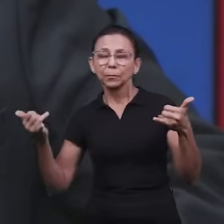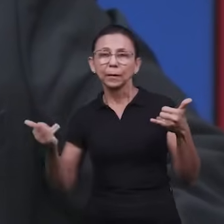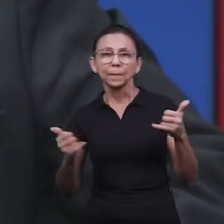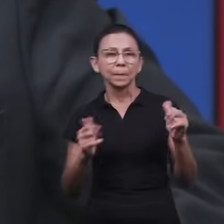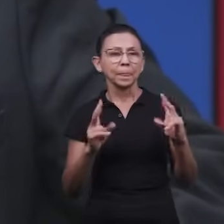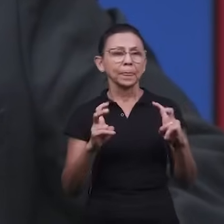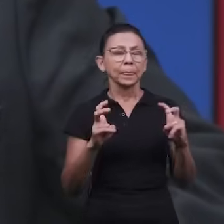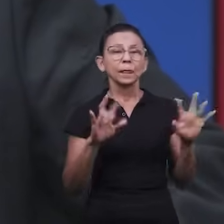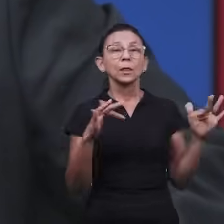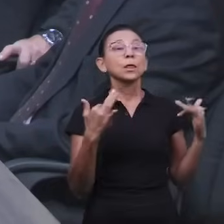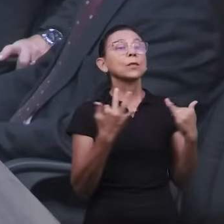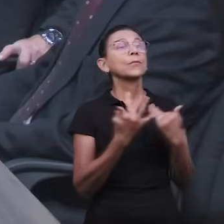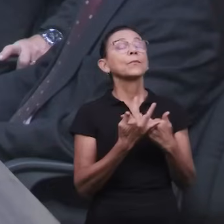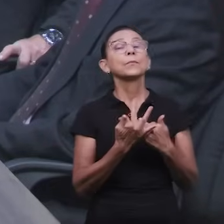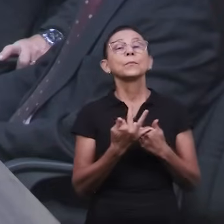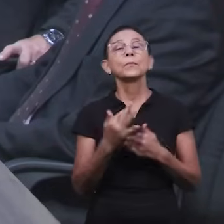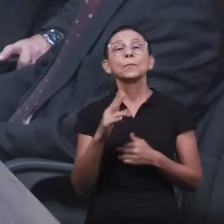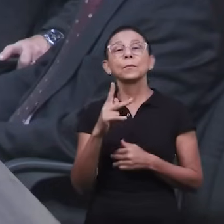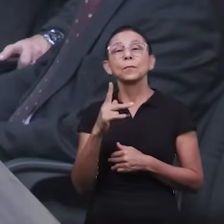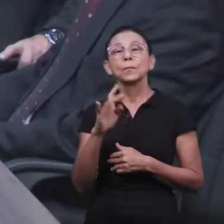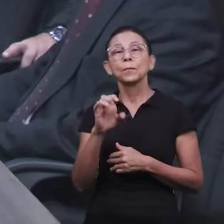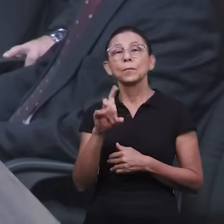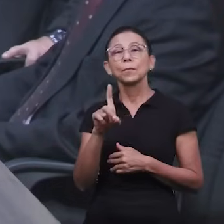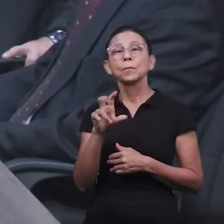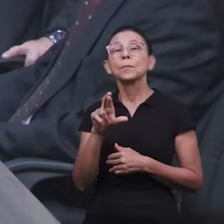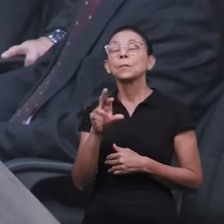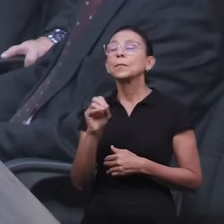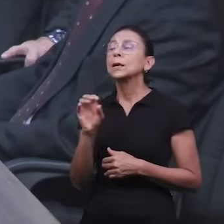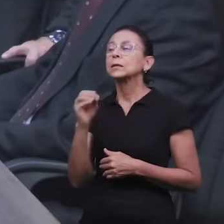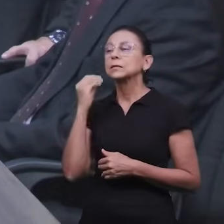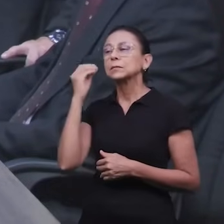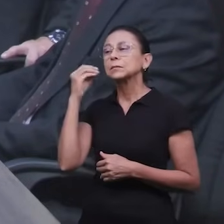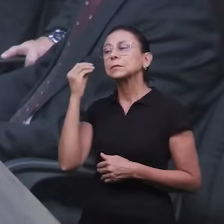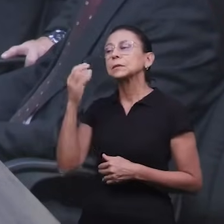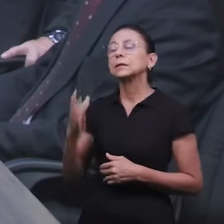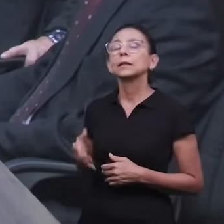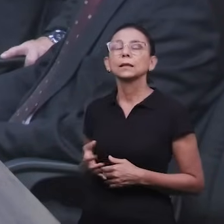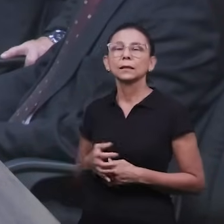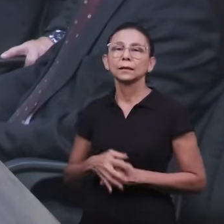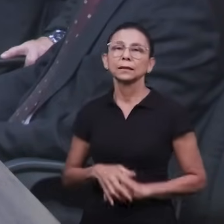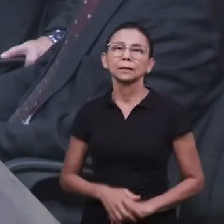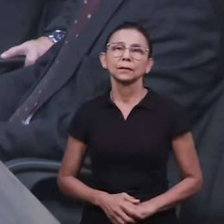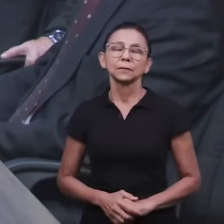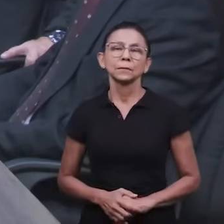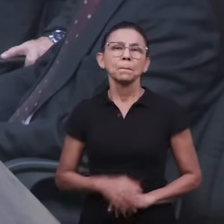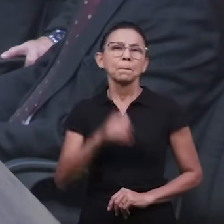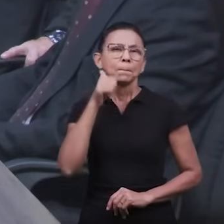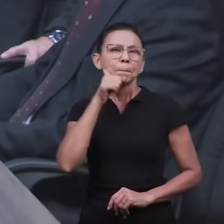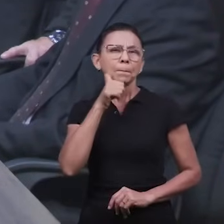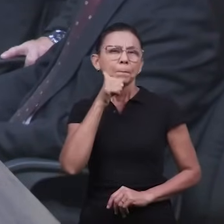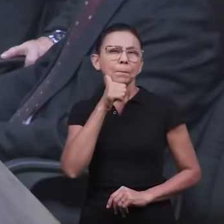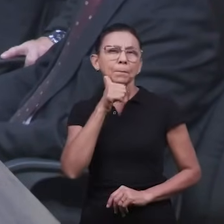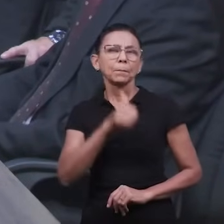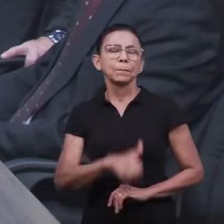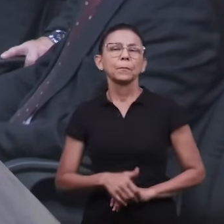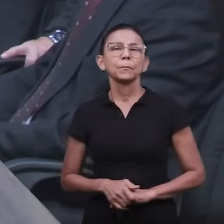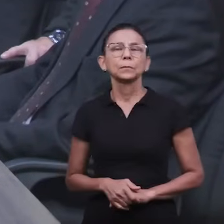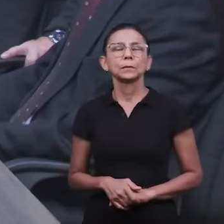de família. Pastor Pedro, conta aí a sua experiência. A minha experiência é com a